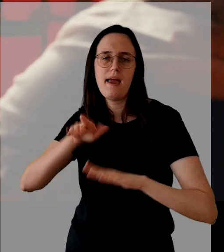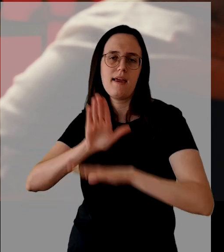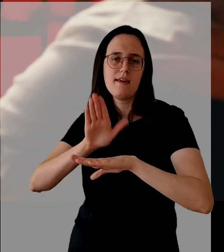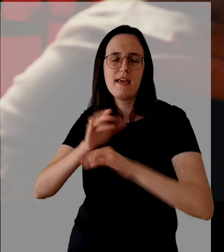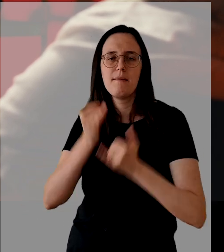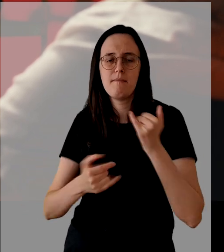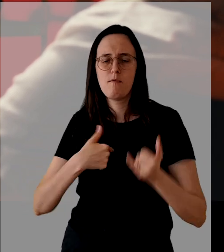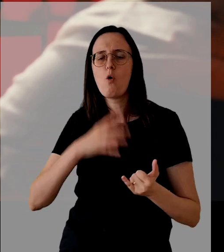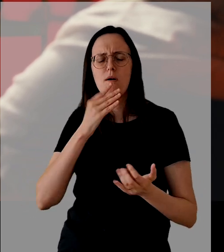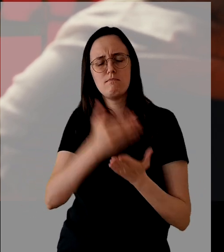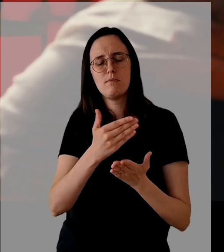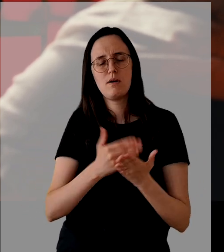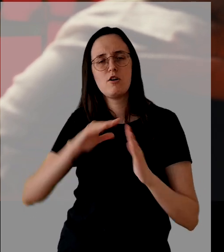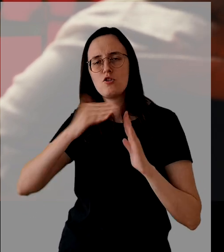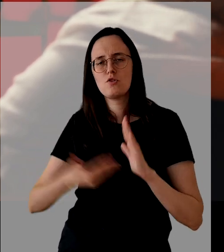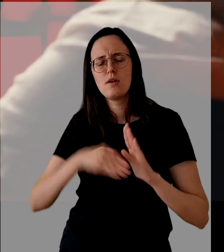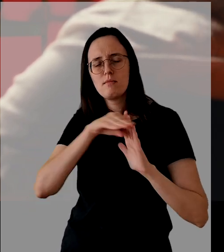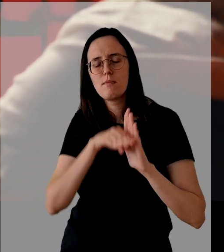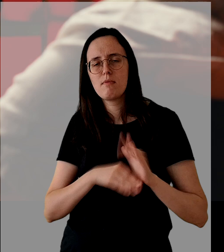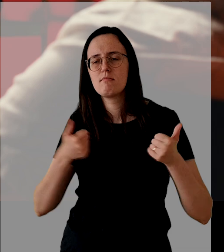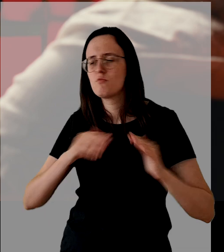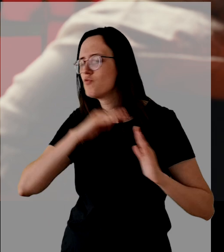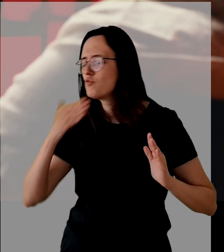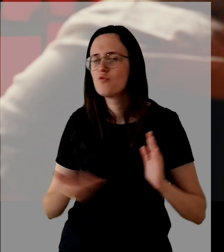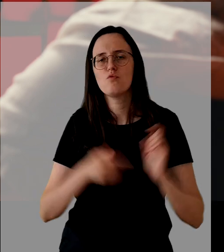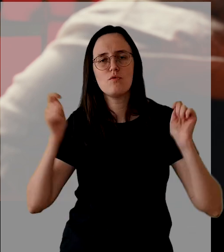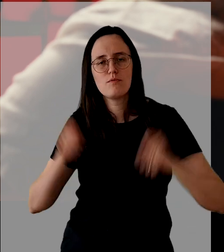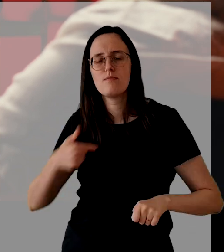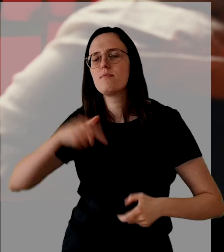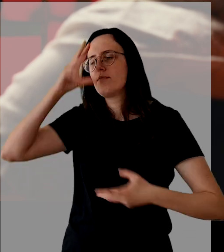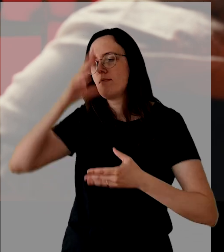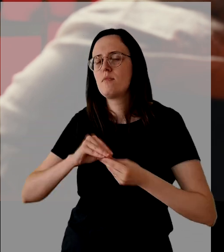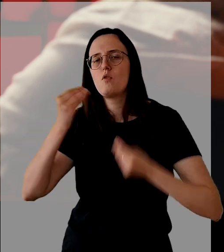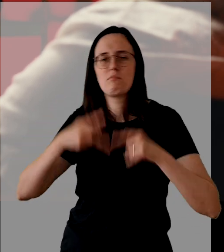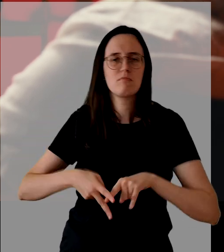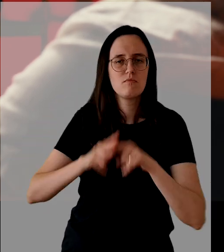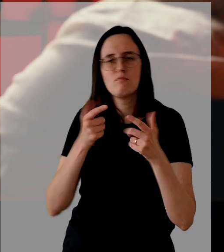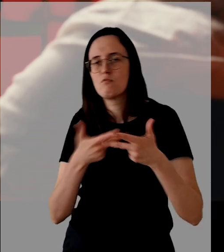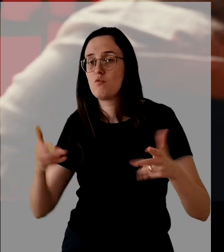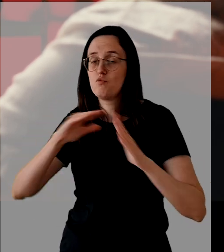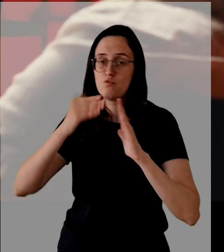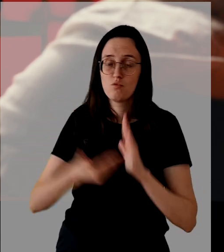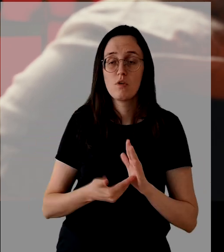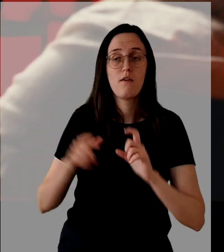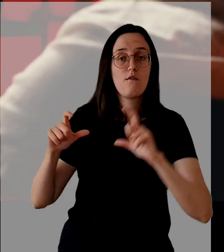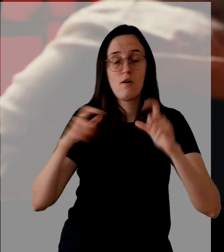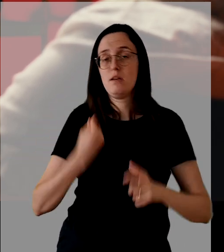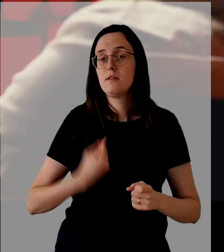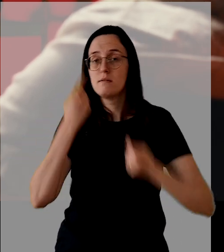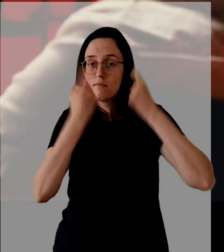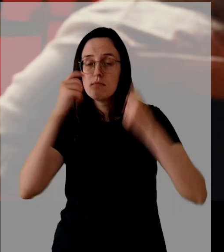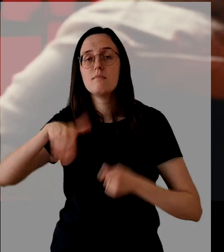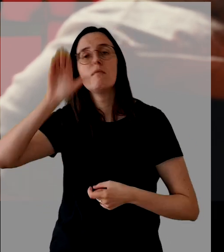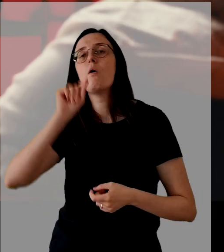aquela bíblia, né, do equipamento em mãos, o manual, tem todo o entendimento de como configurar e tudo mais. O fotógrafo está